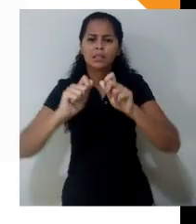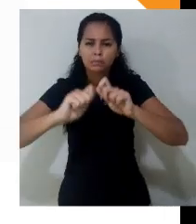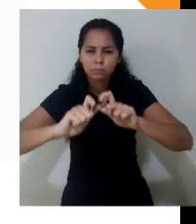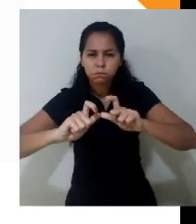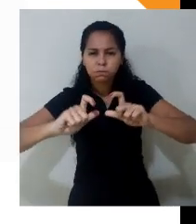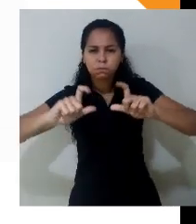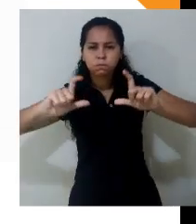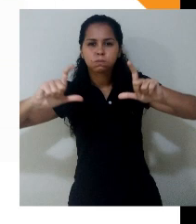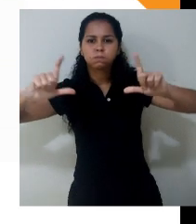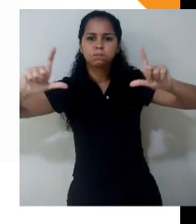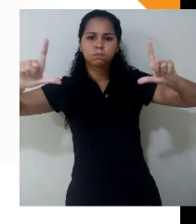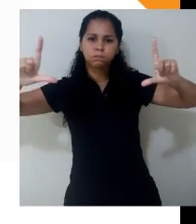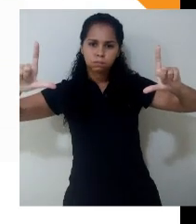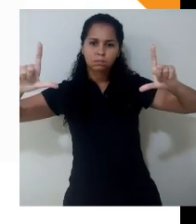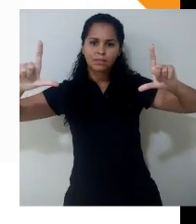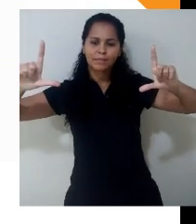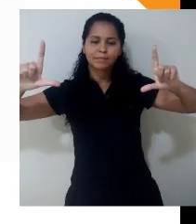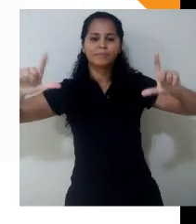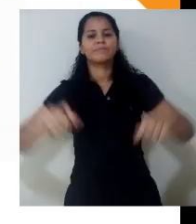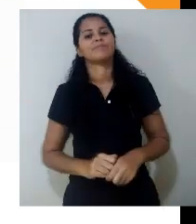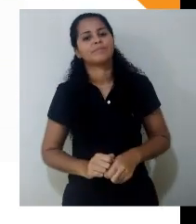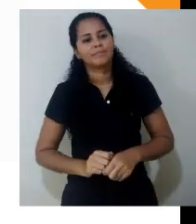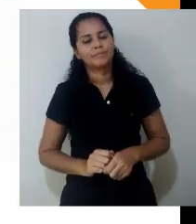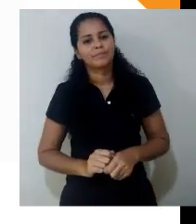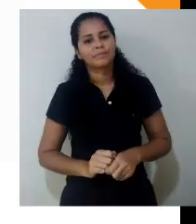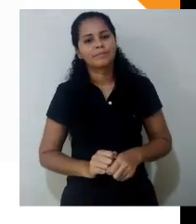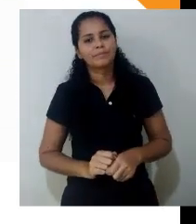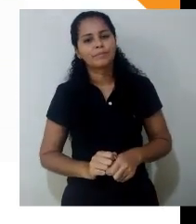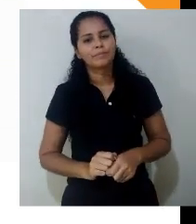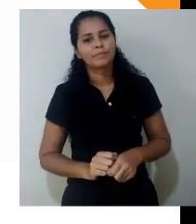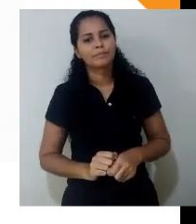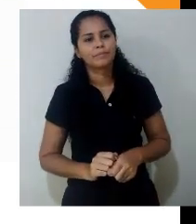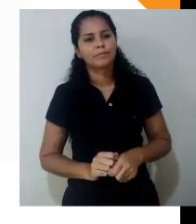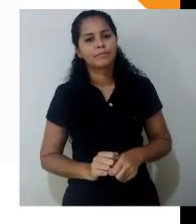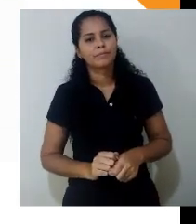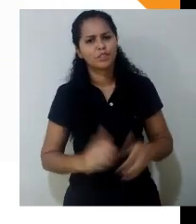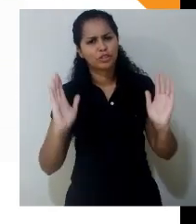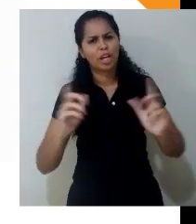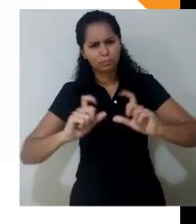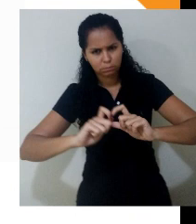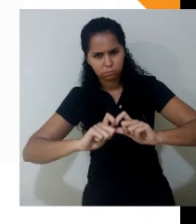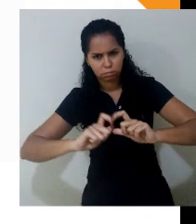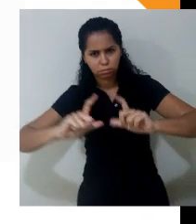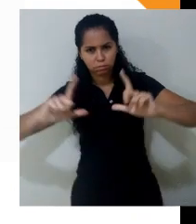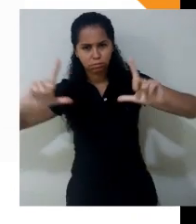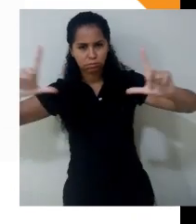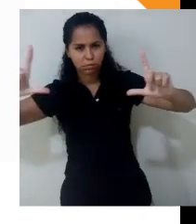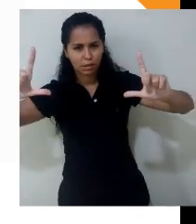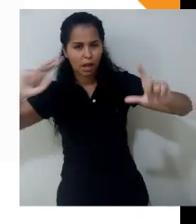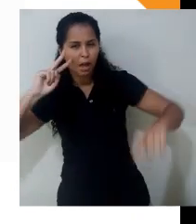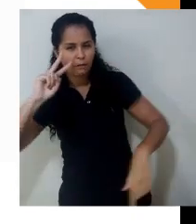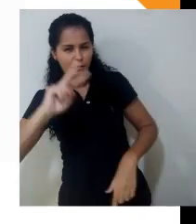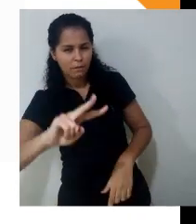ampliação. Eu vou ampliar, ou seja, aumentar essa foto. Aumentei. Tá vendo? A foto da